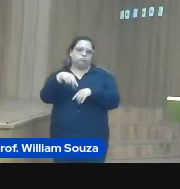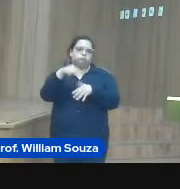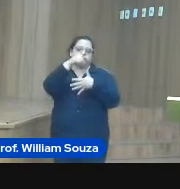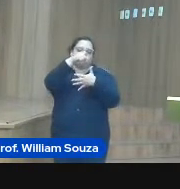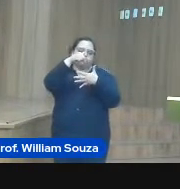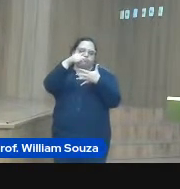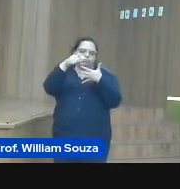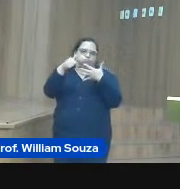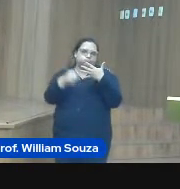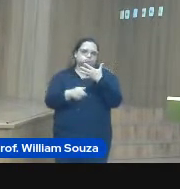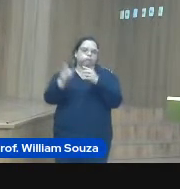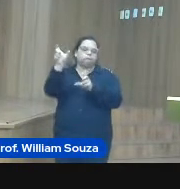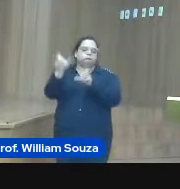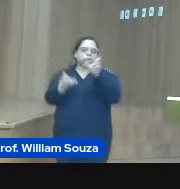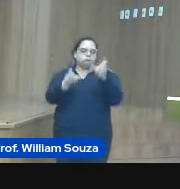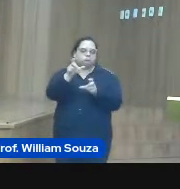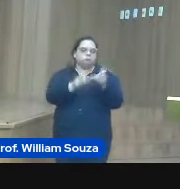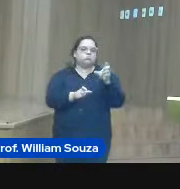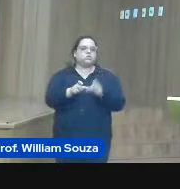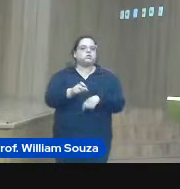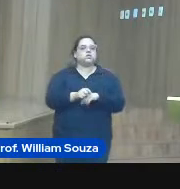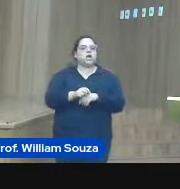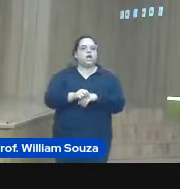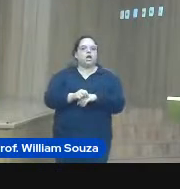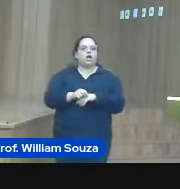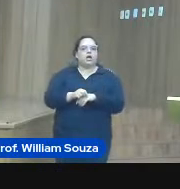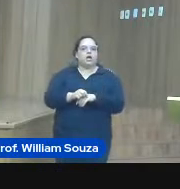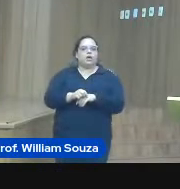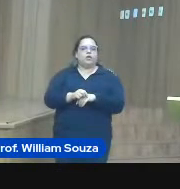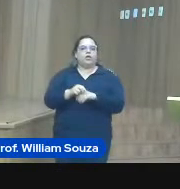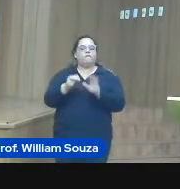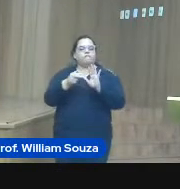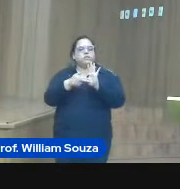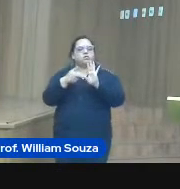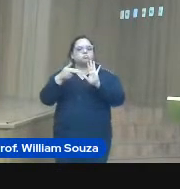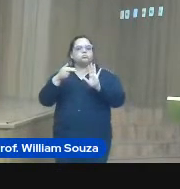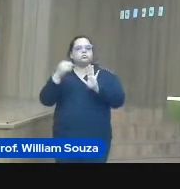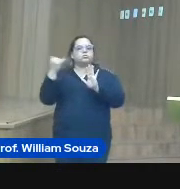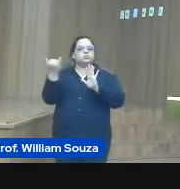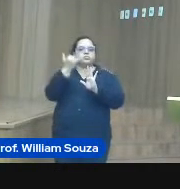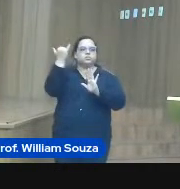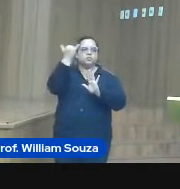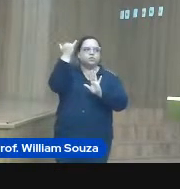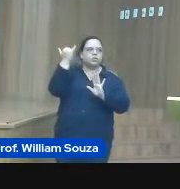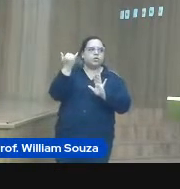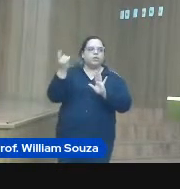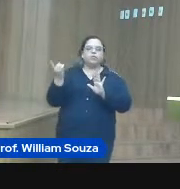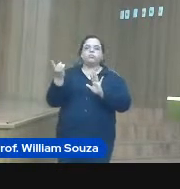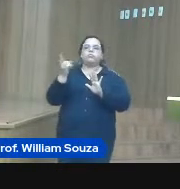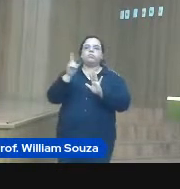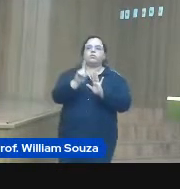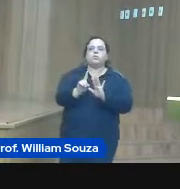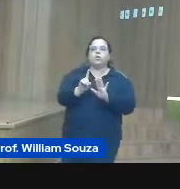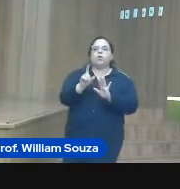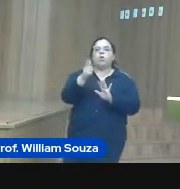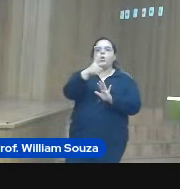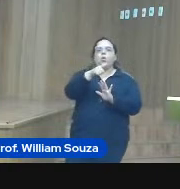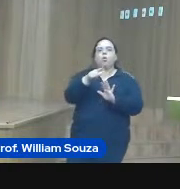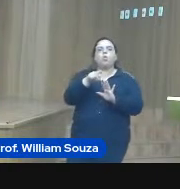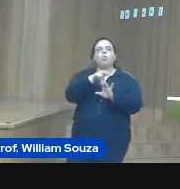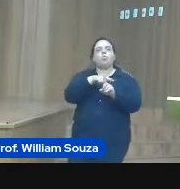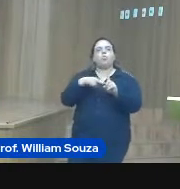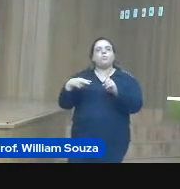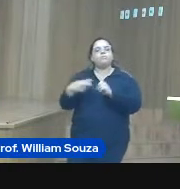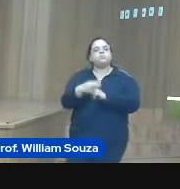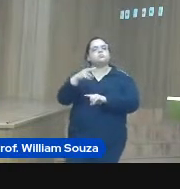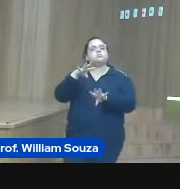teóricos importantes da etnomatemática e que trouxeram outras visões de uma